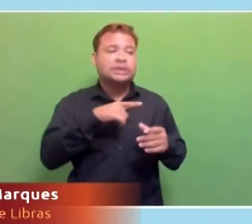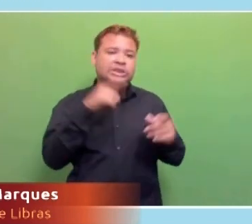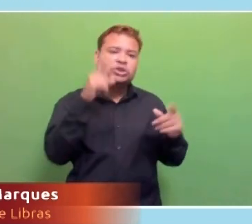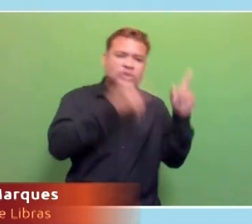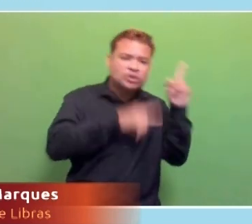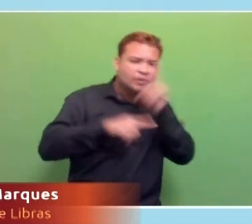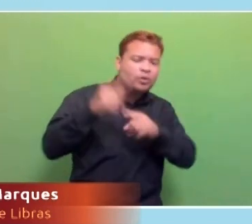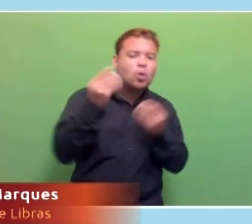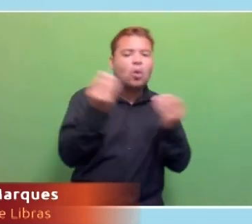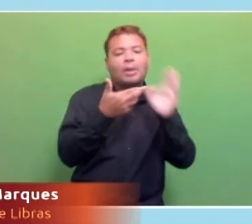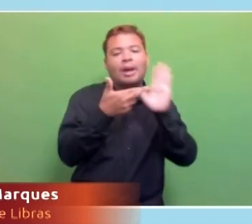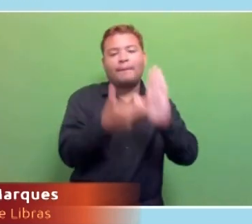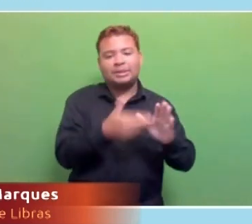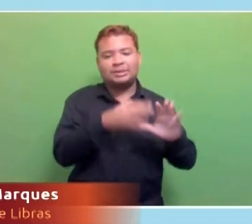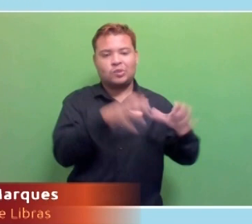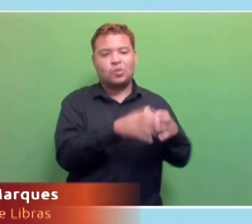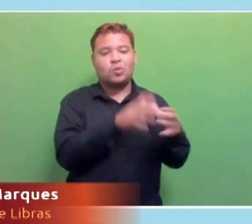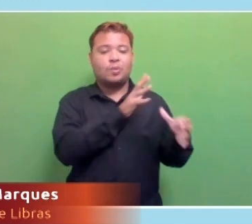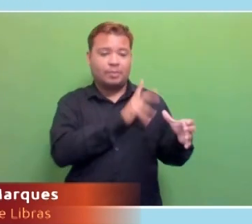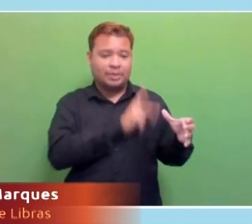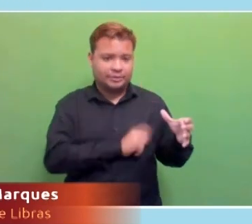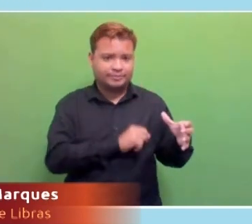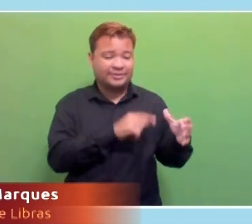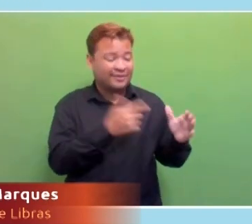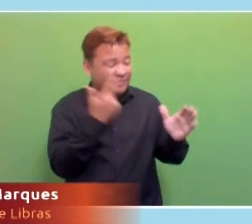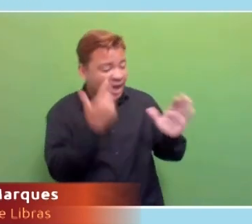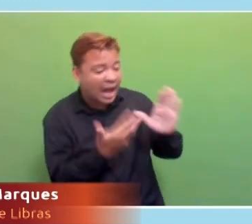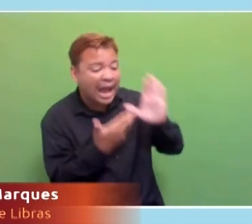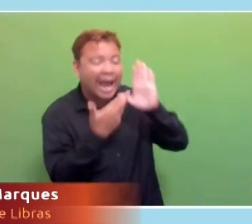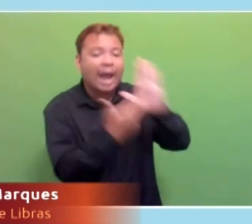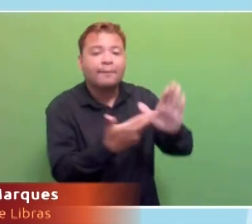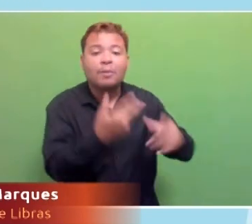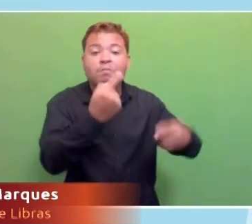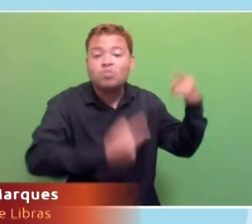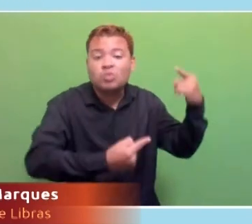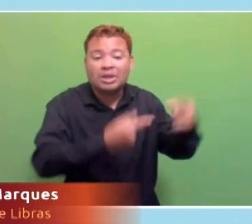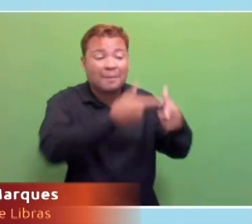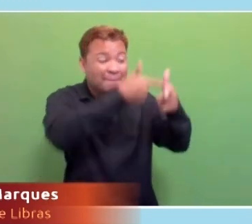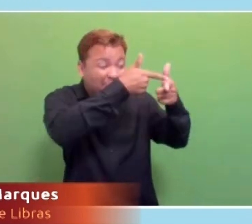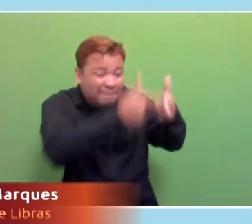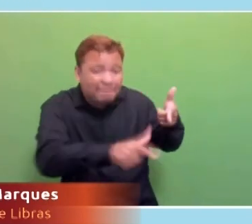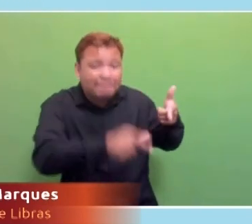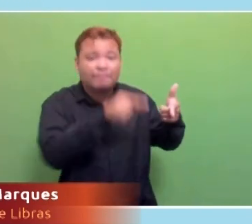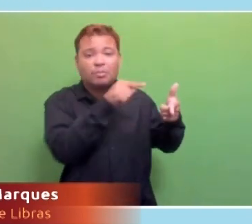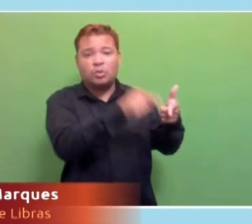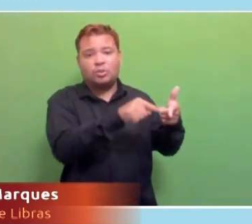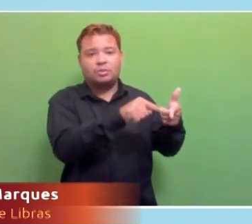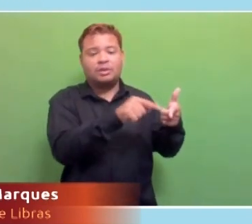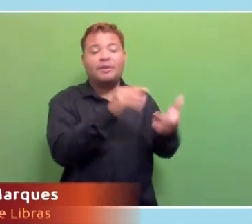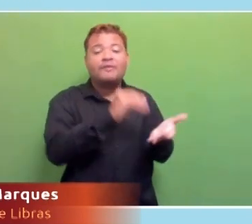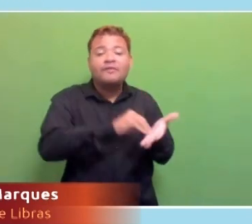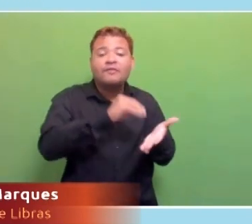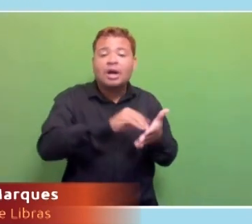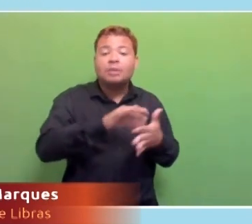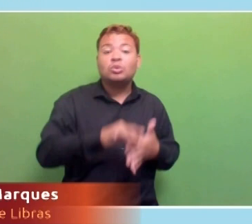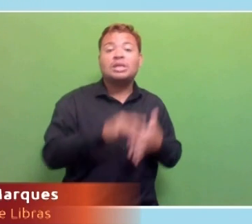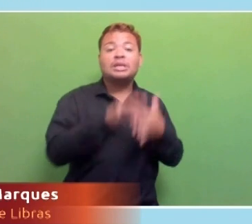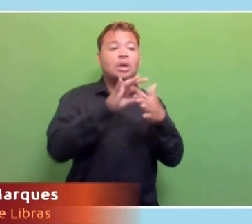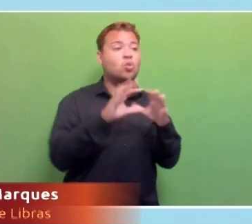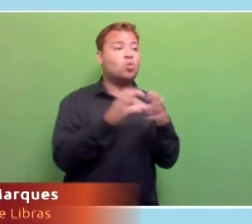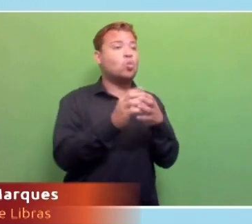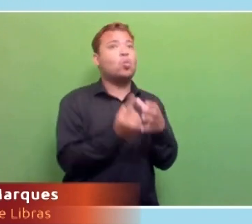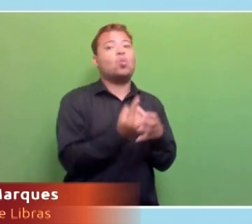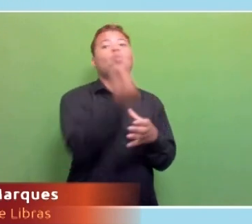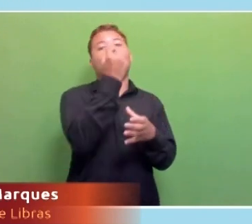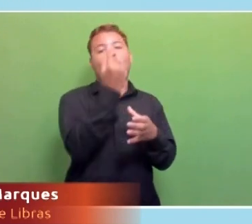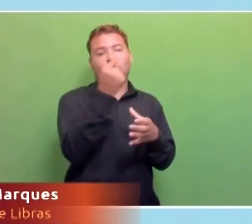esse problema de representatividade política não tiver a liderança de um único grupo, por exemplo,